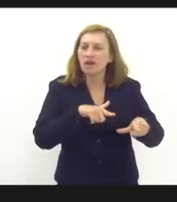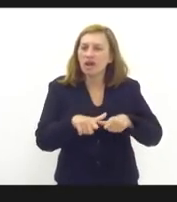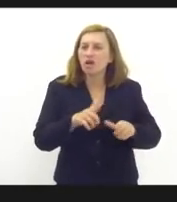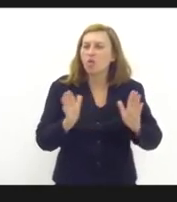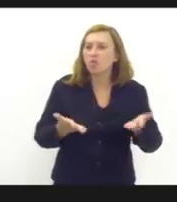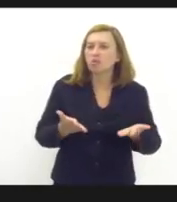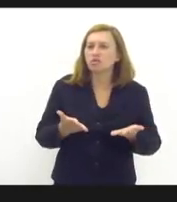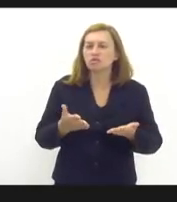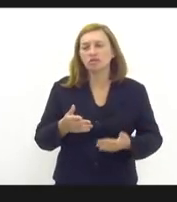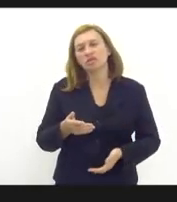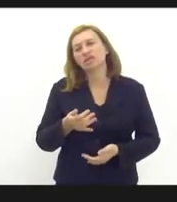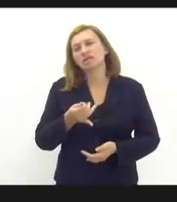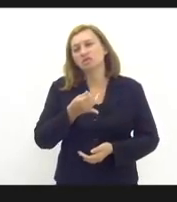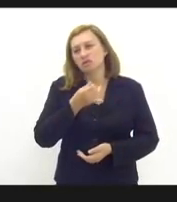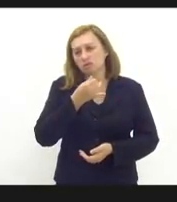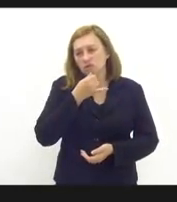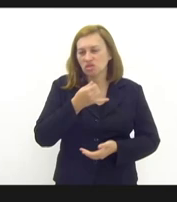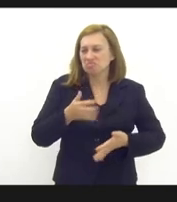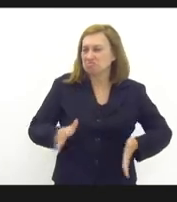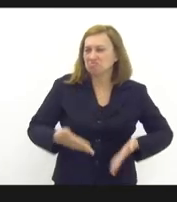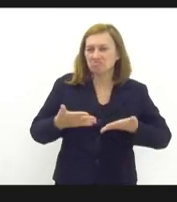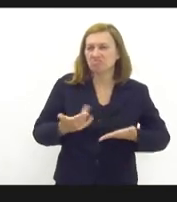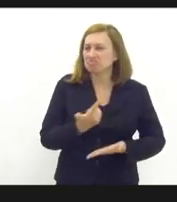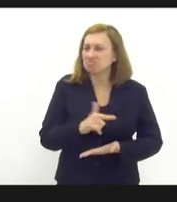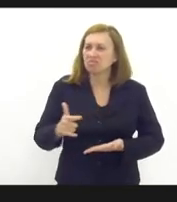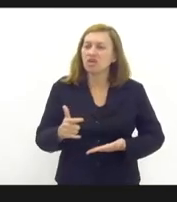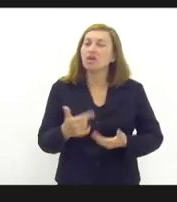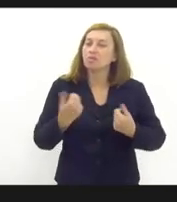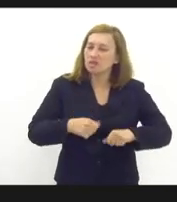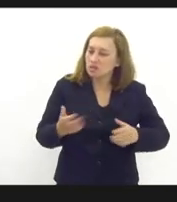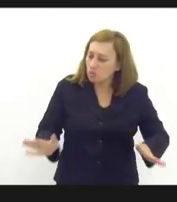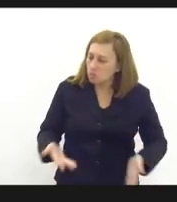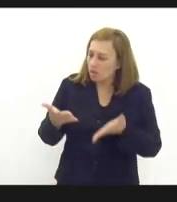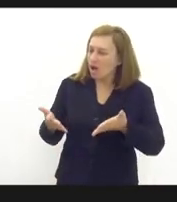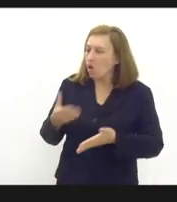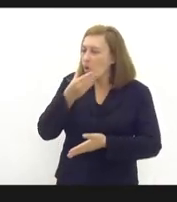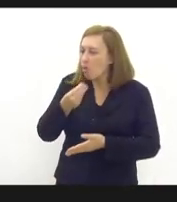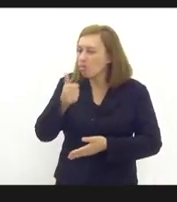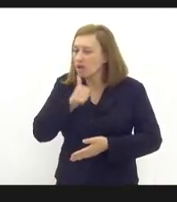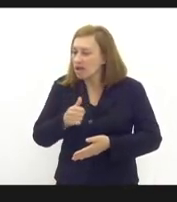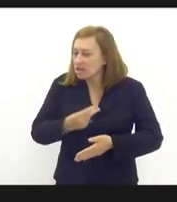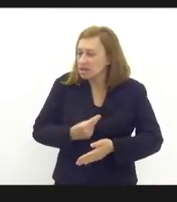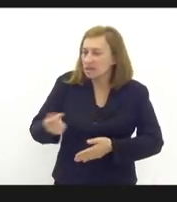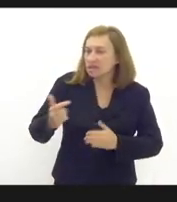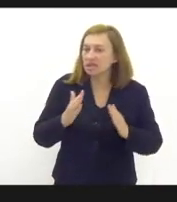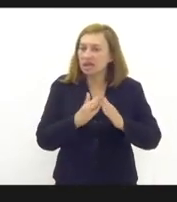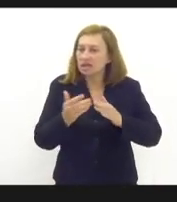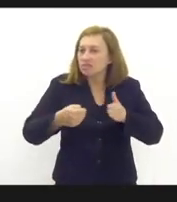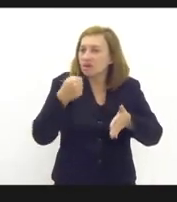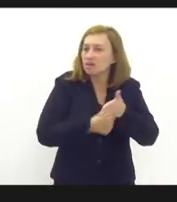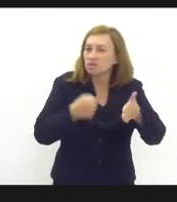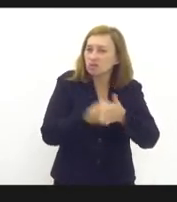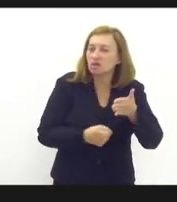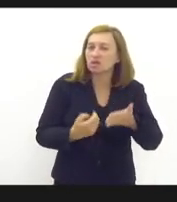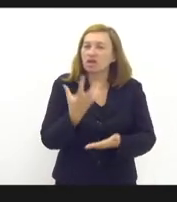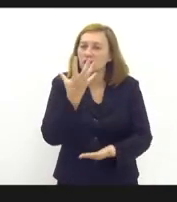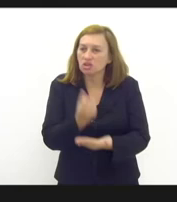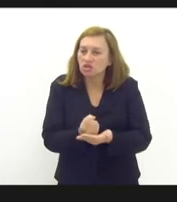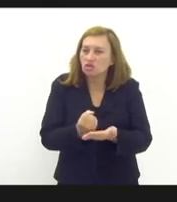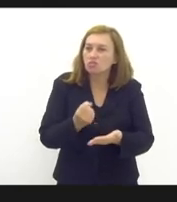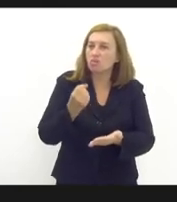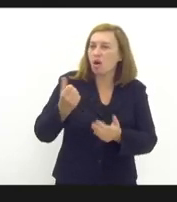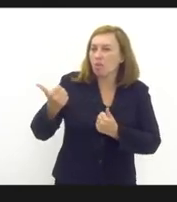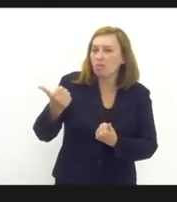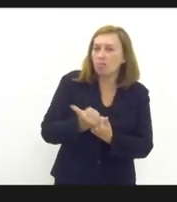estão desestimulados. Precisamos ajudar esses homens e mulheres a saírem de casa e lutam por pessoas que nem conhecem. Então eu quero deixar aqui o meu registro, o meu apoio à